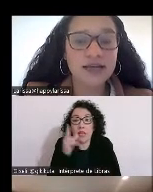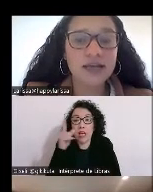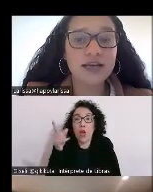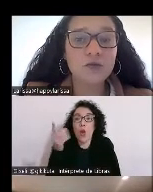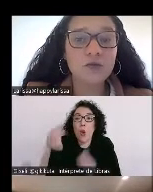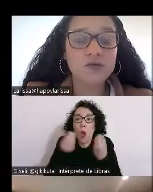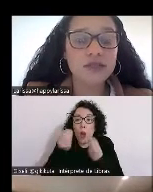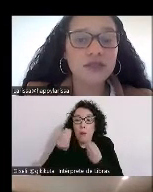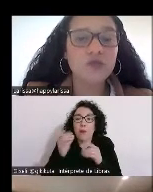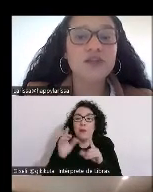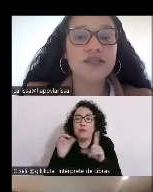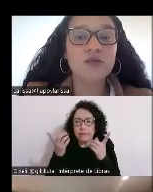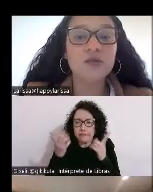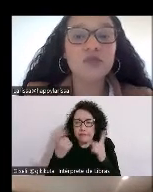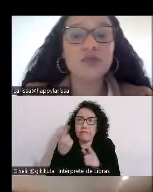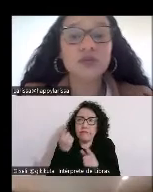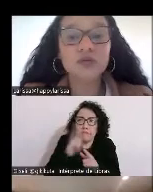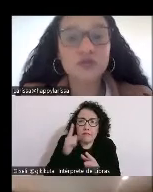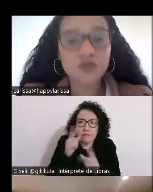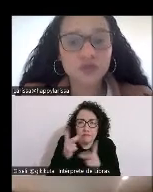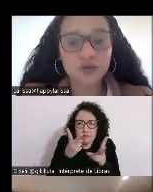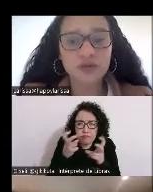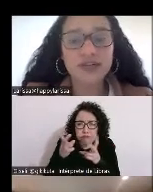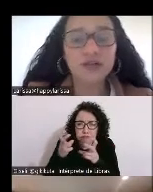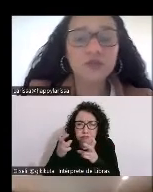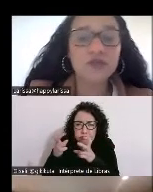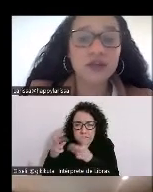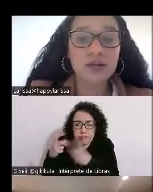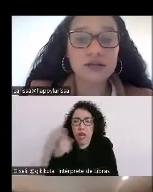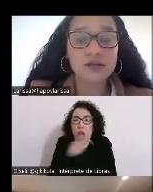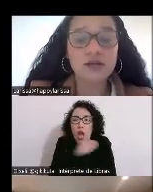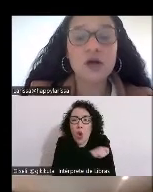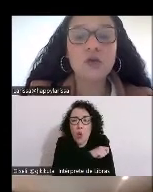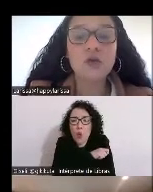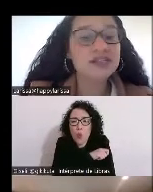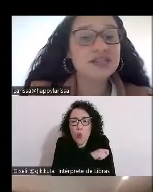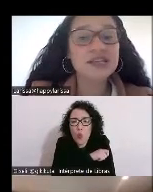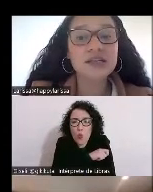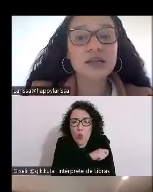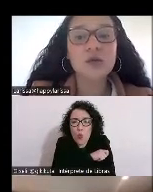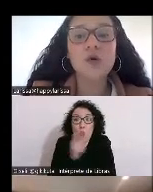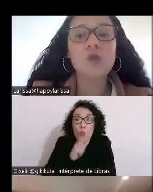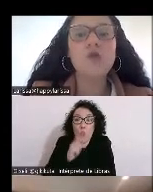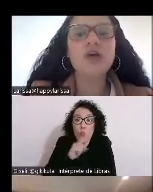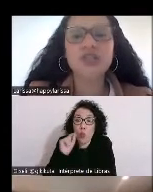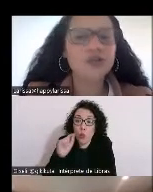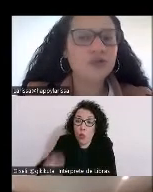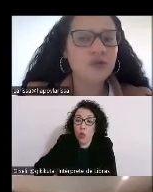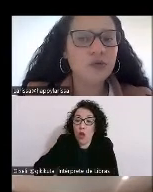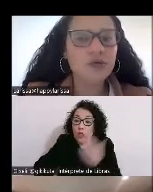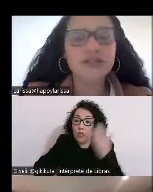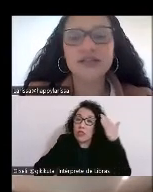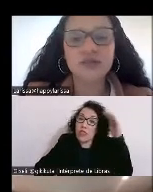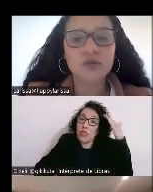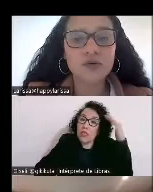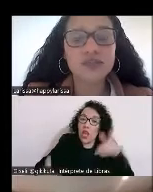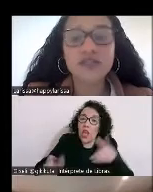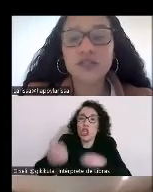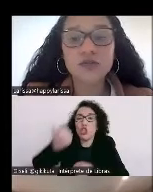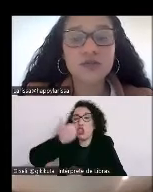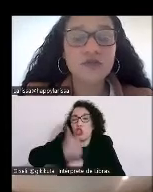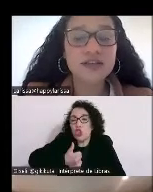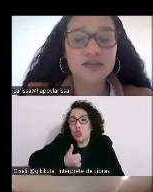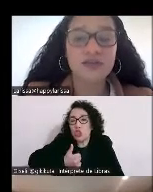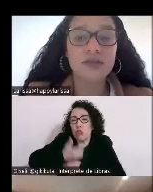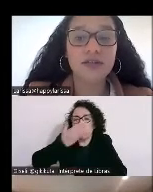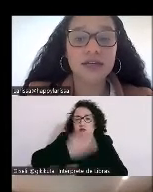tela, ele conseguiu fazer com que os alunos júnior dele, alunos crianças, conseguissem entender como diretores, atores,